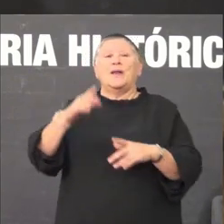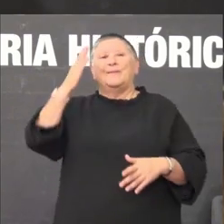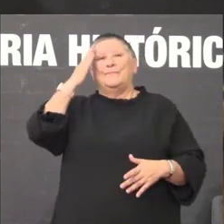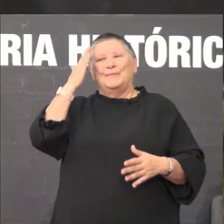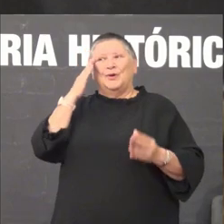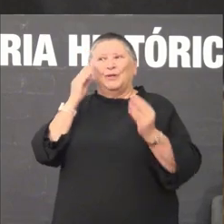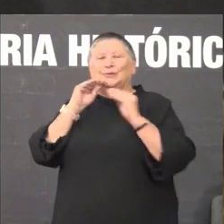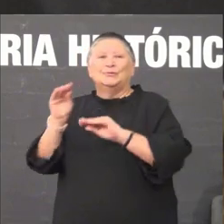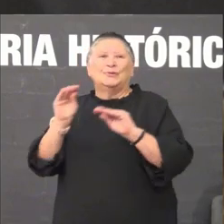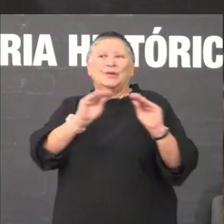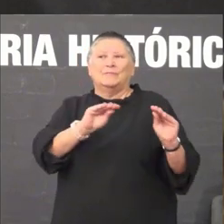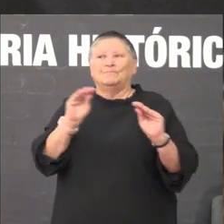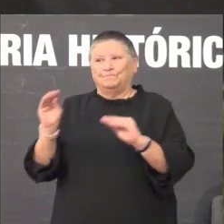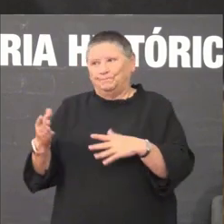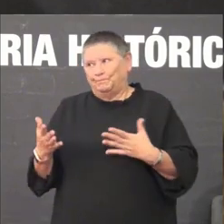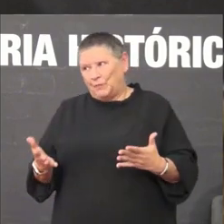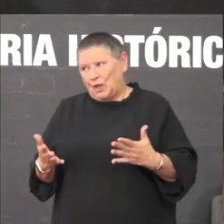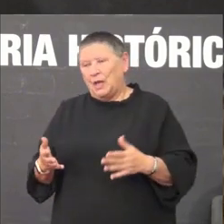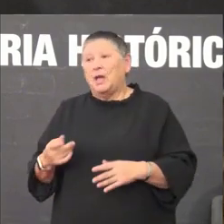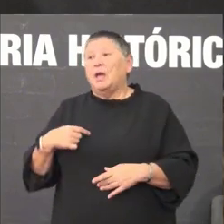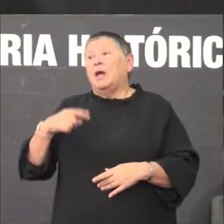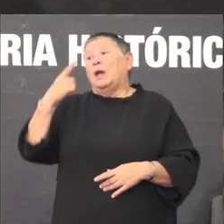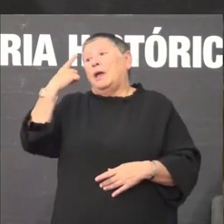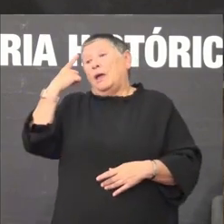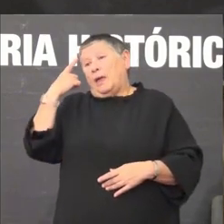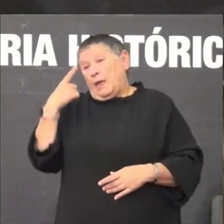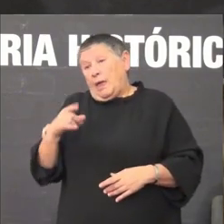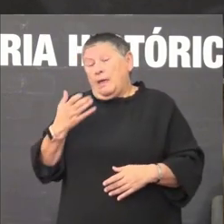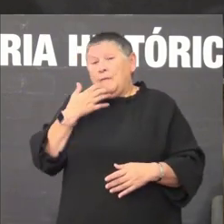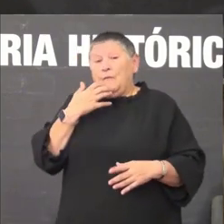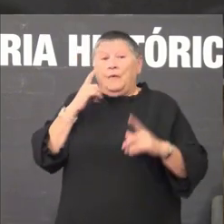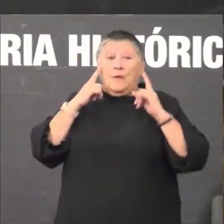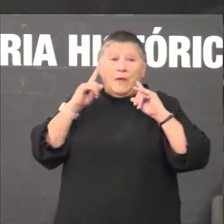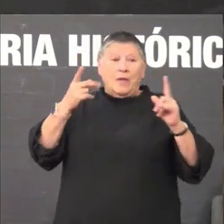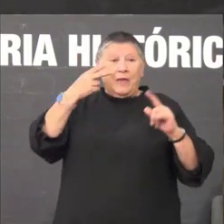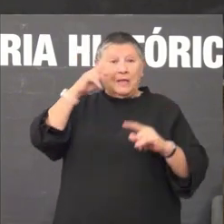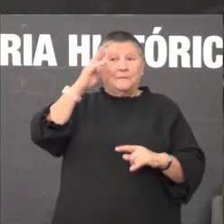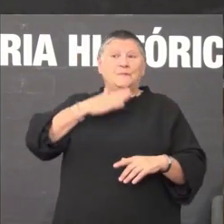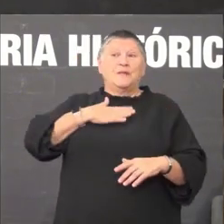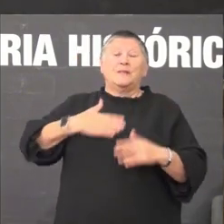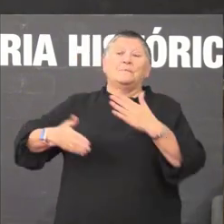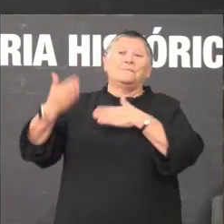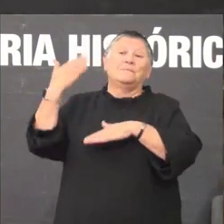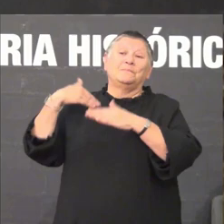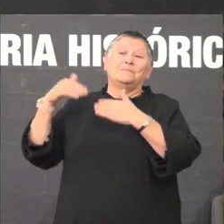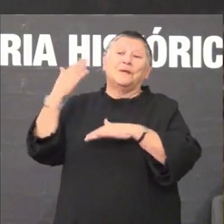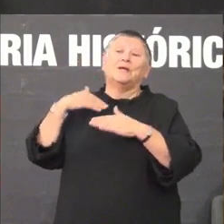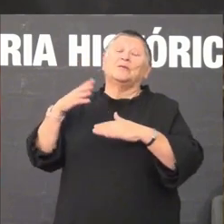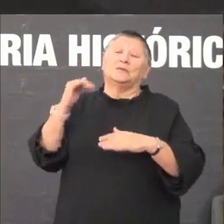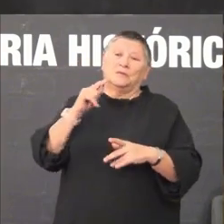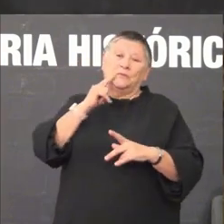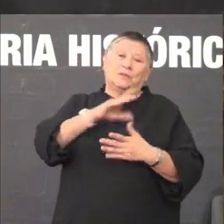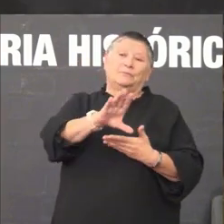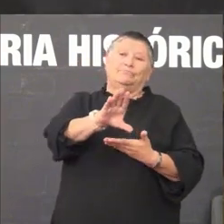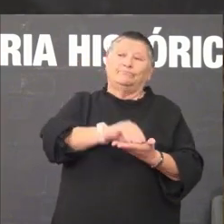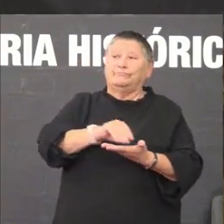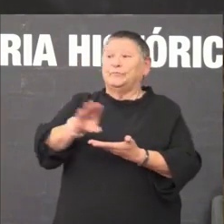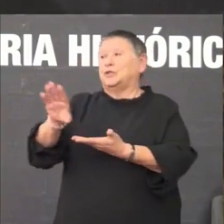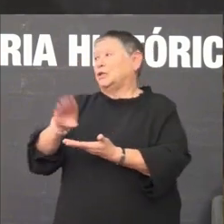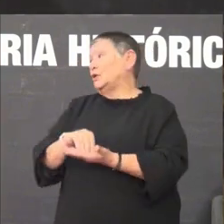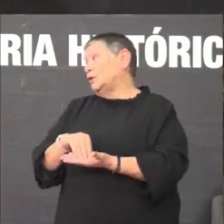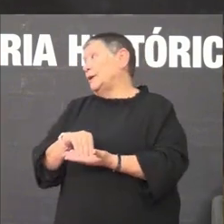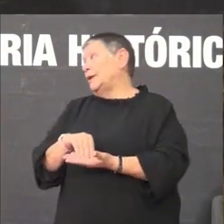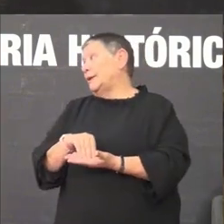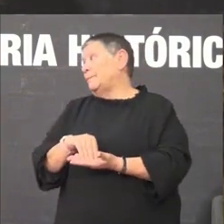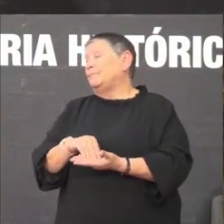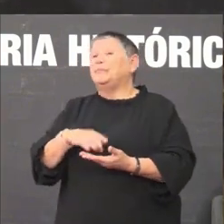histórica. Eu acho que em ambos os países passaram-se por momentos de alguma forma semelhantes, ou seja,